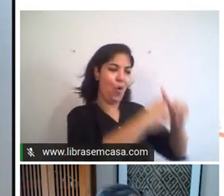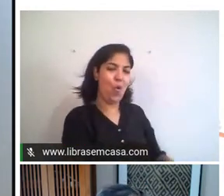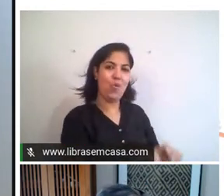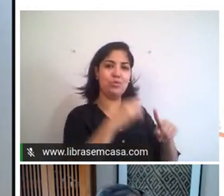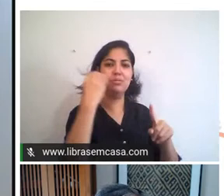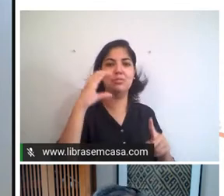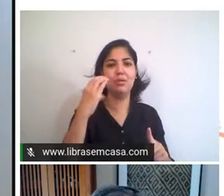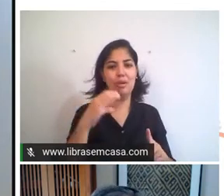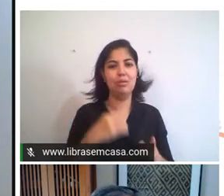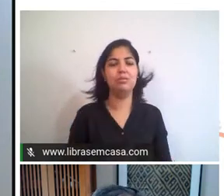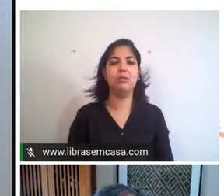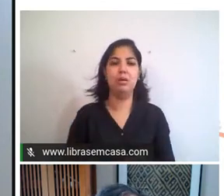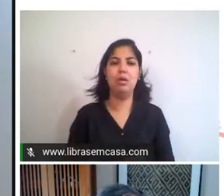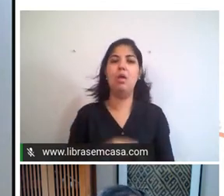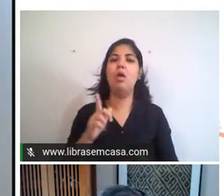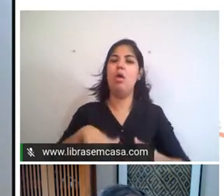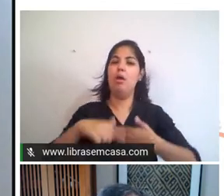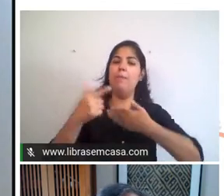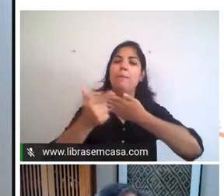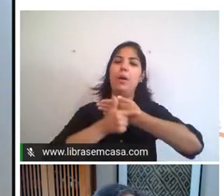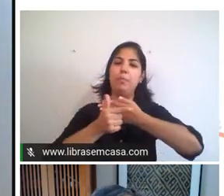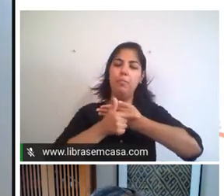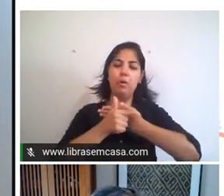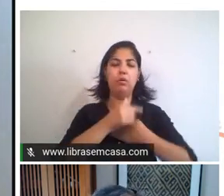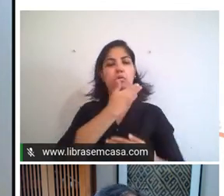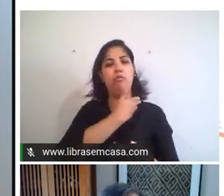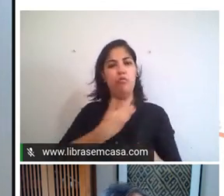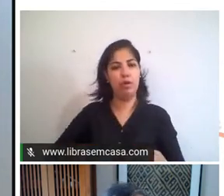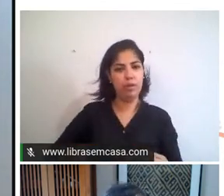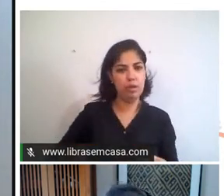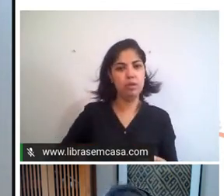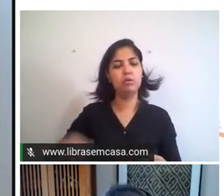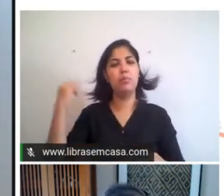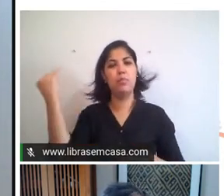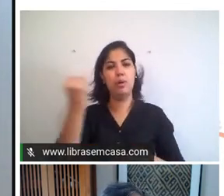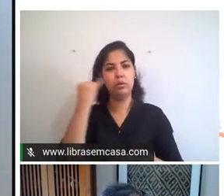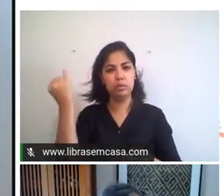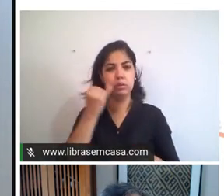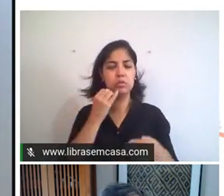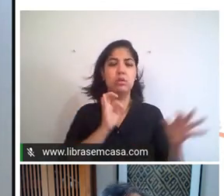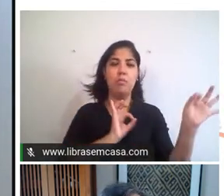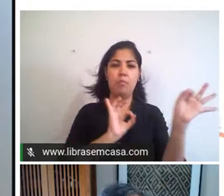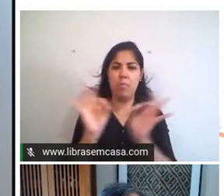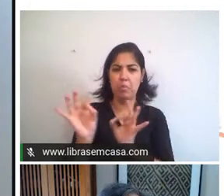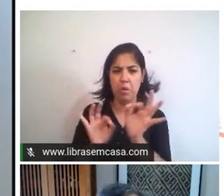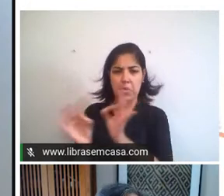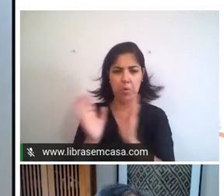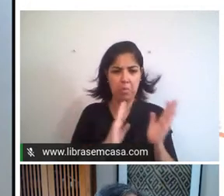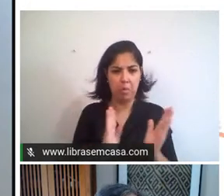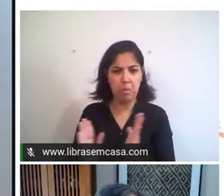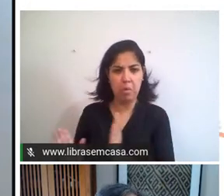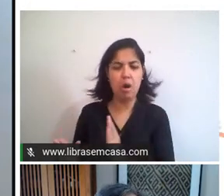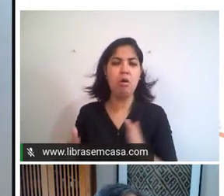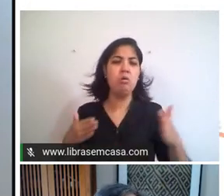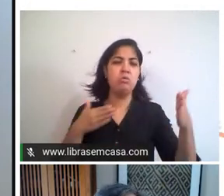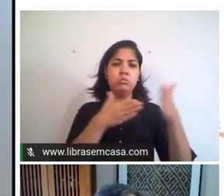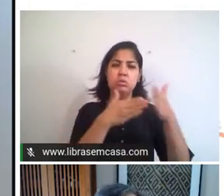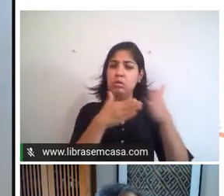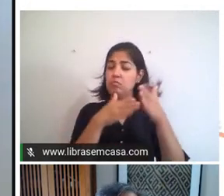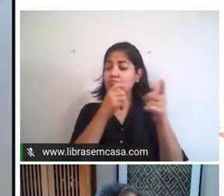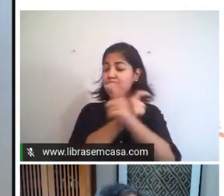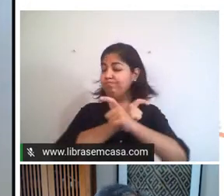Enfim, acho que também o papel da governança e da importância dessa ação coordenada diante desses desafios que a gente tem, que são realmente